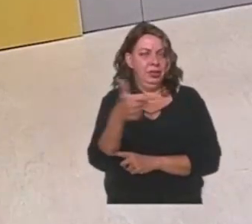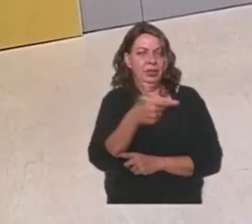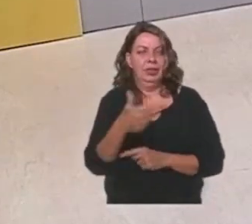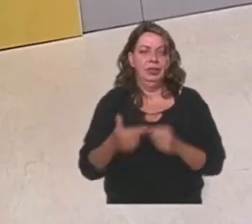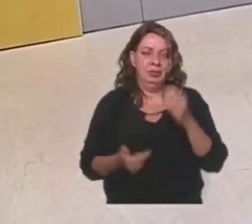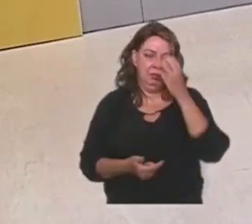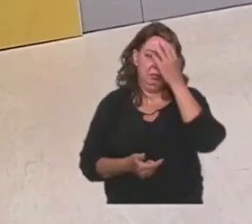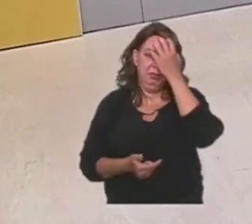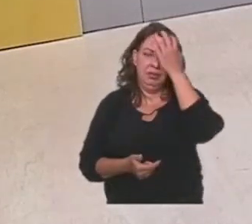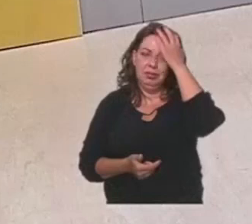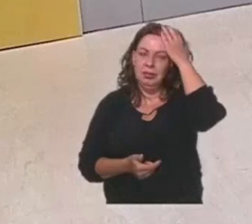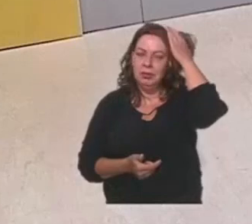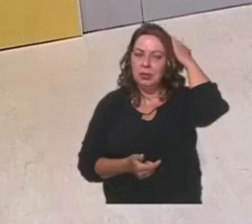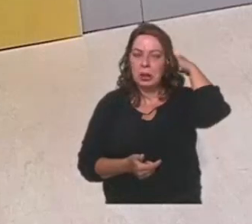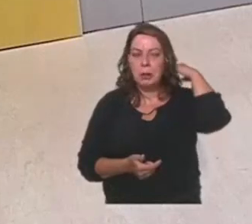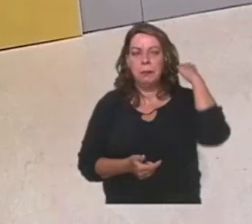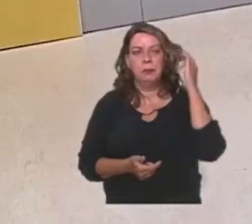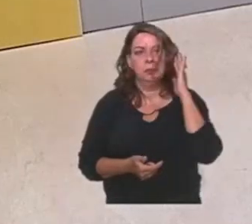22,